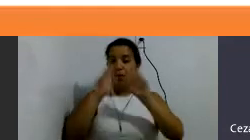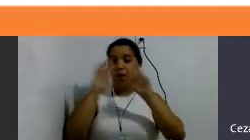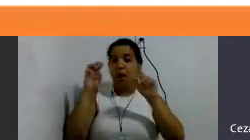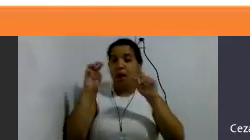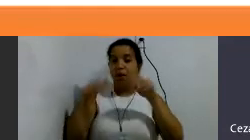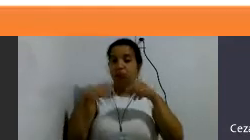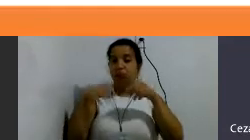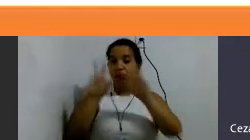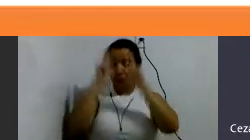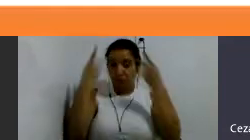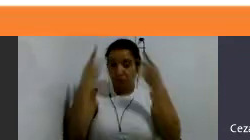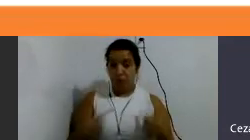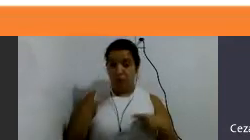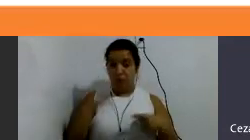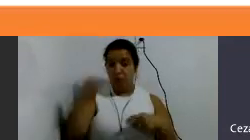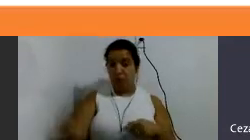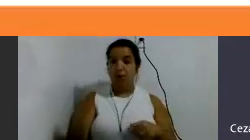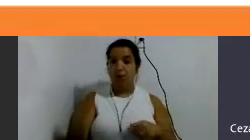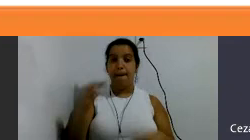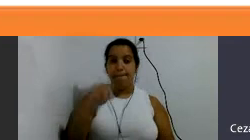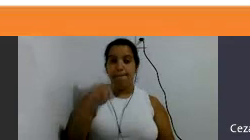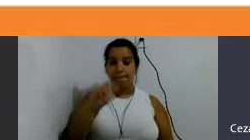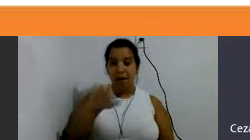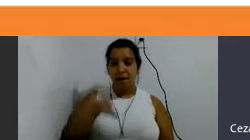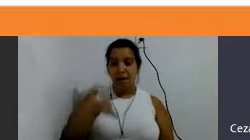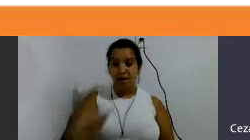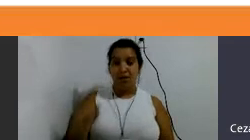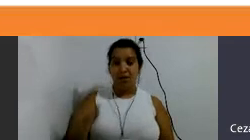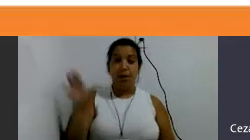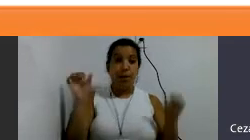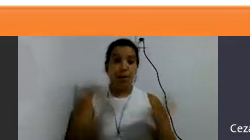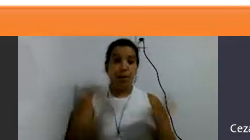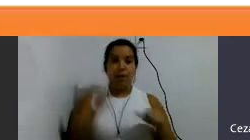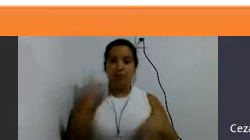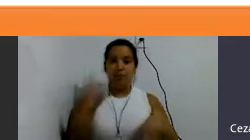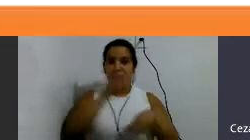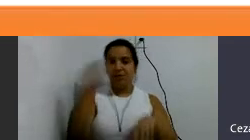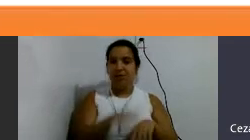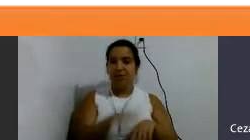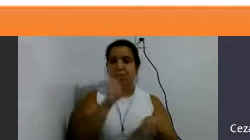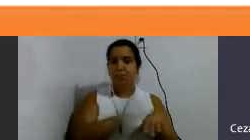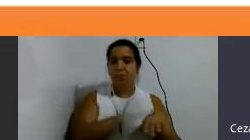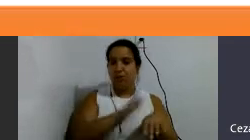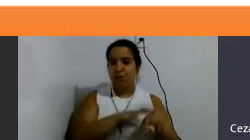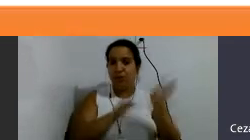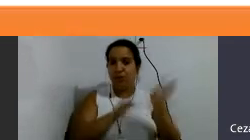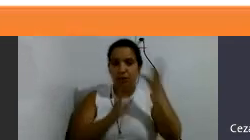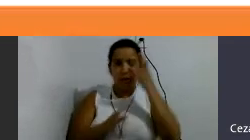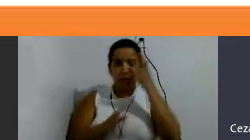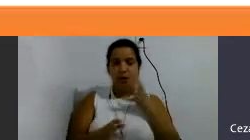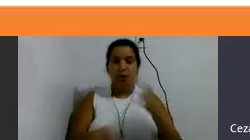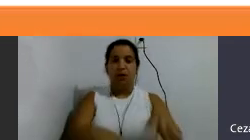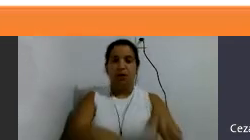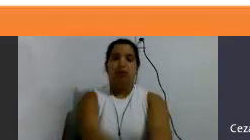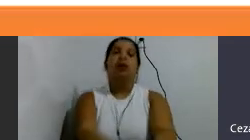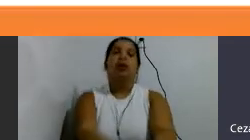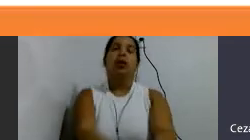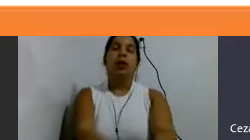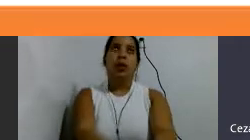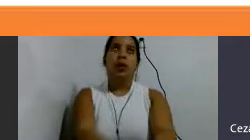mais complexos que a gente tem de parasito e é uma doença muito, muito agressiva.